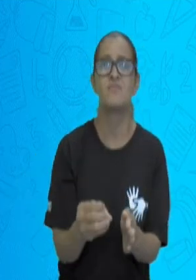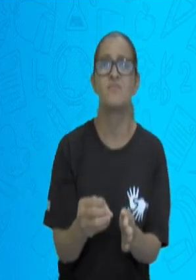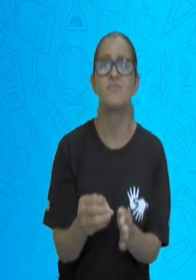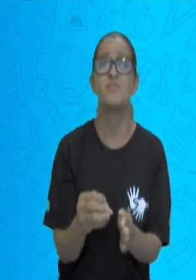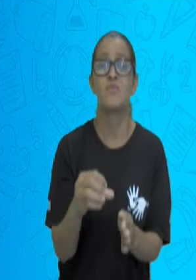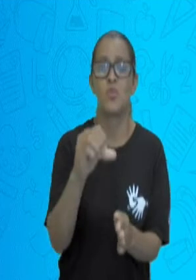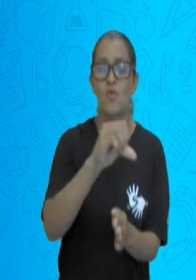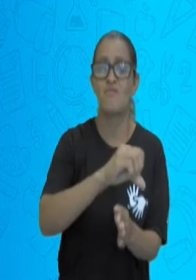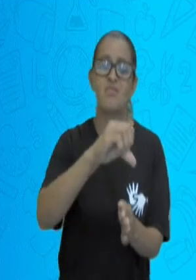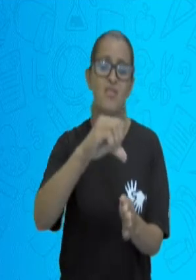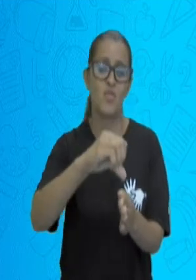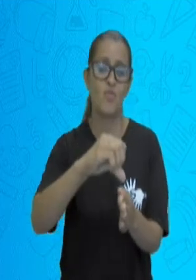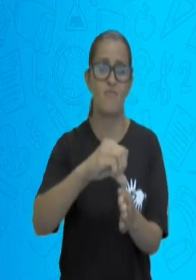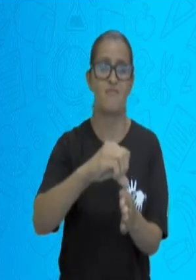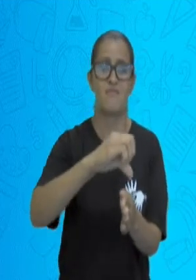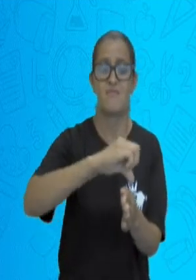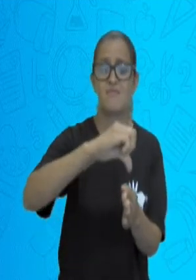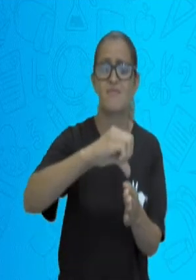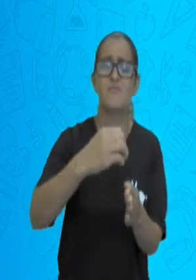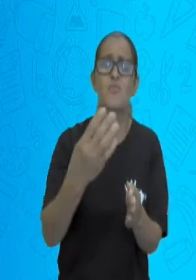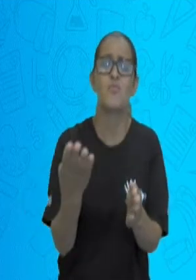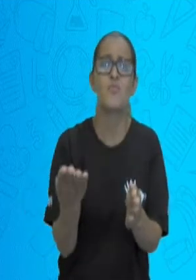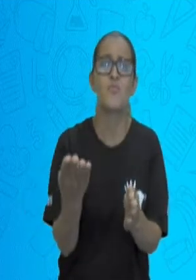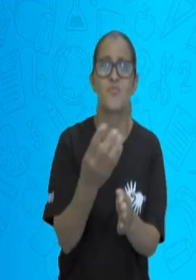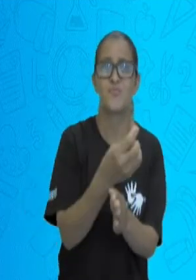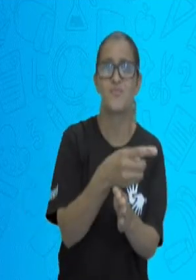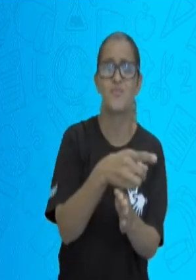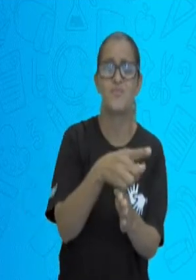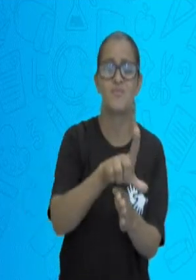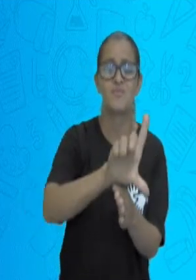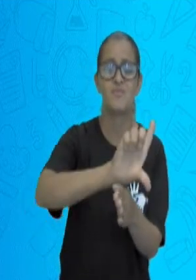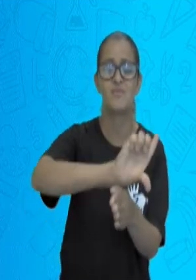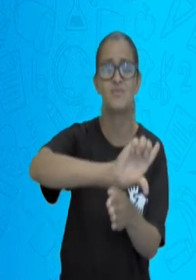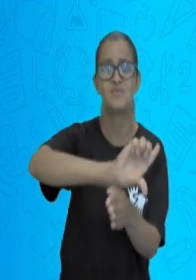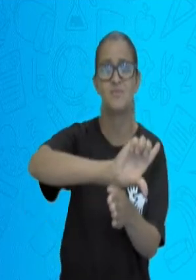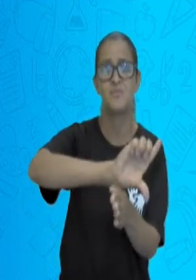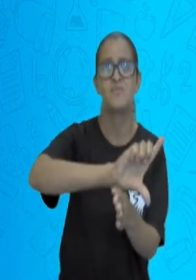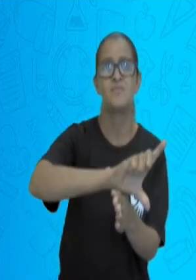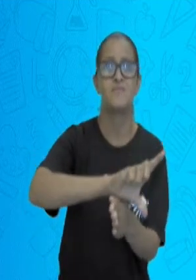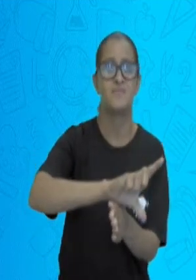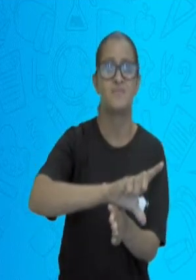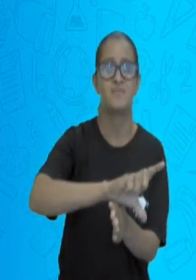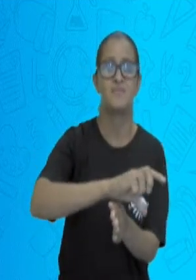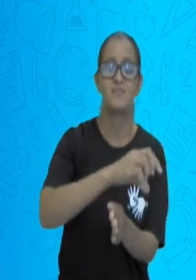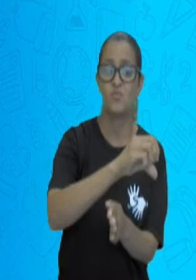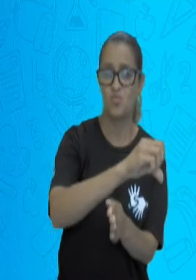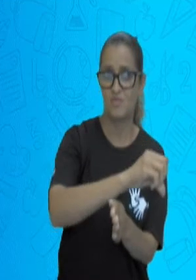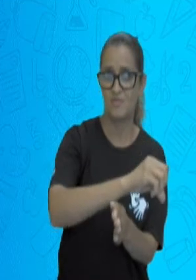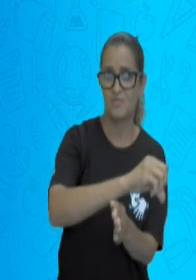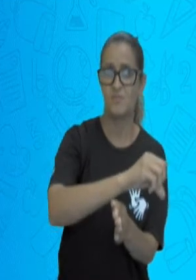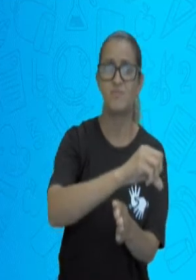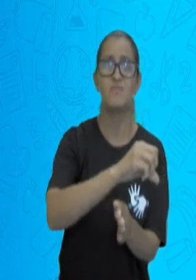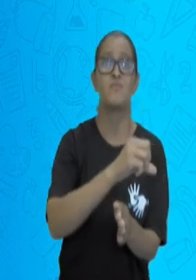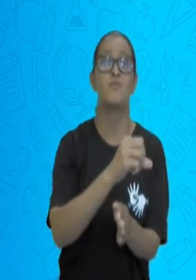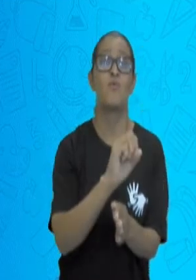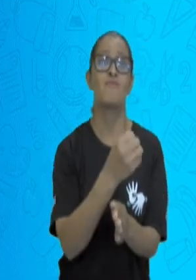o número 99. O que vem antes do 99 é o 98.